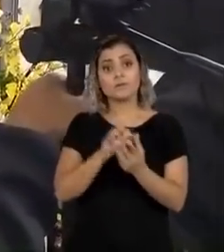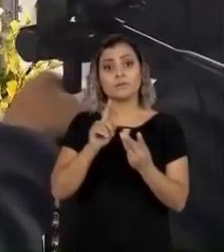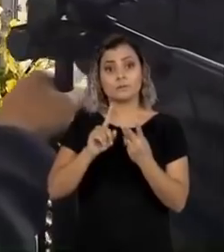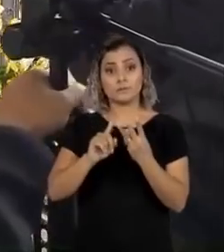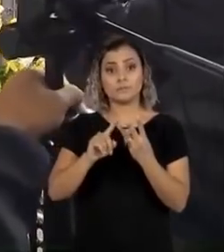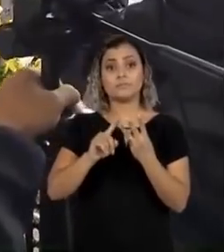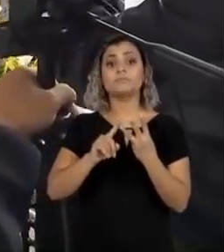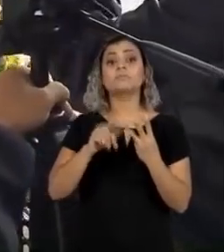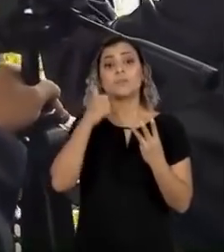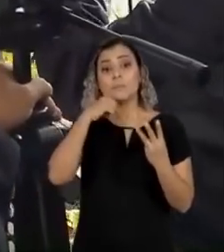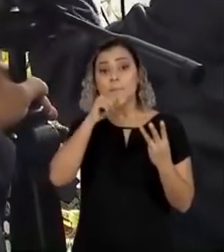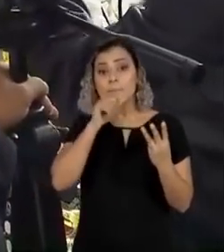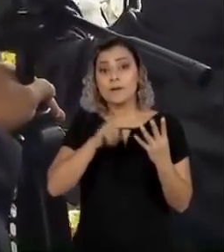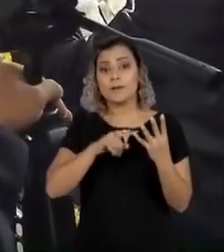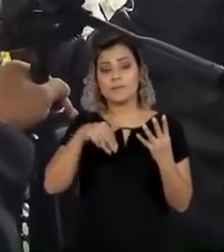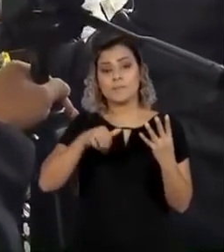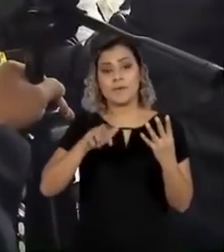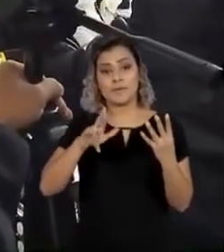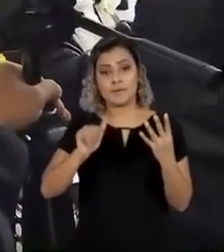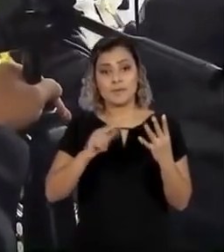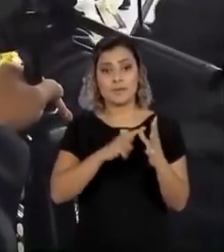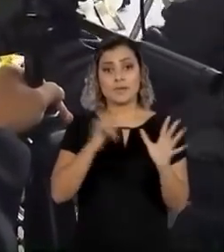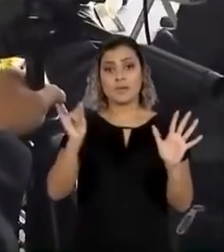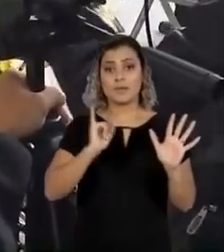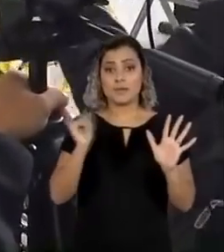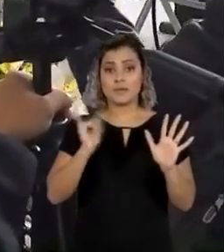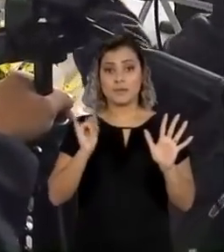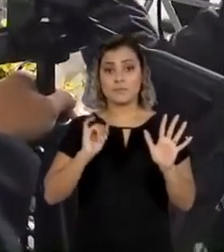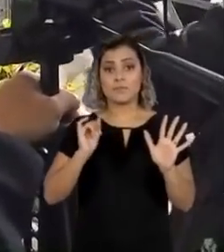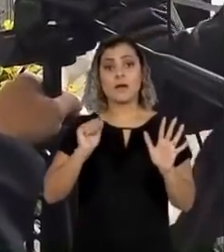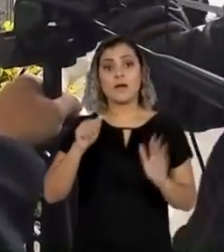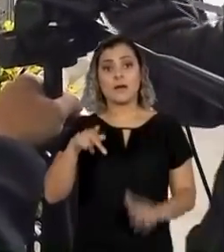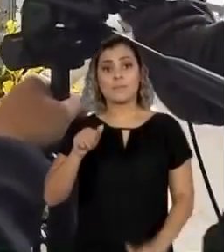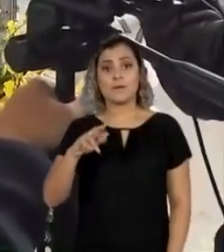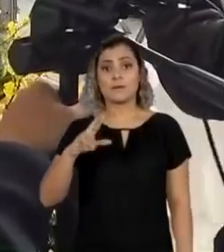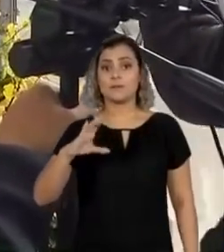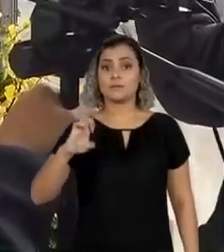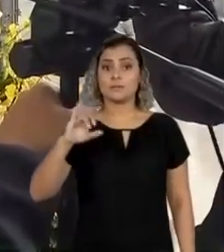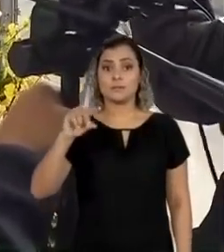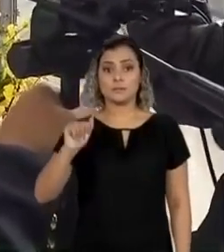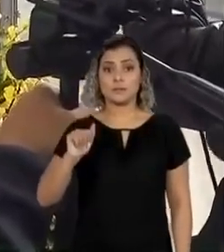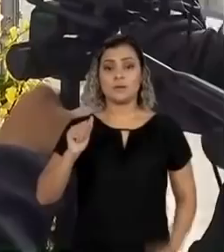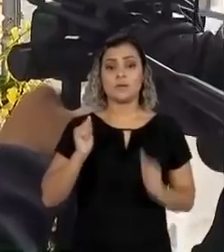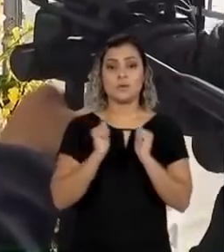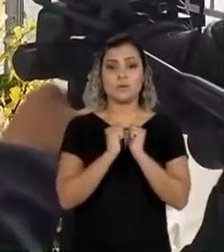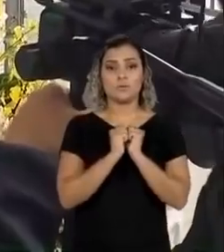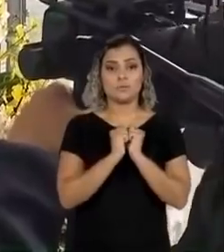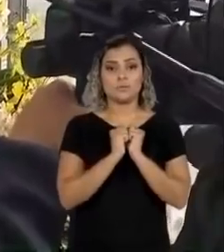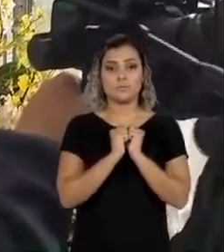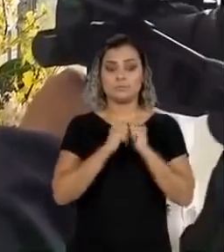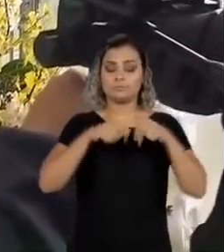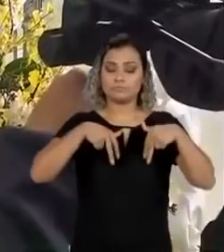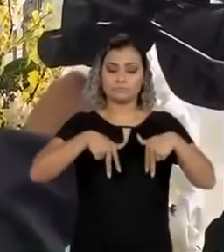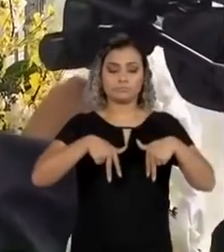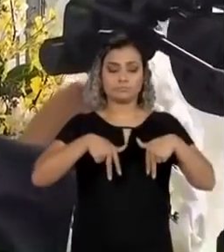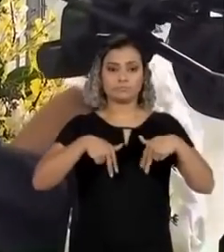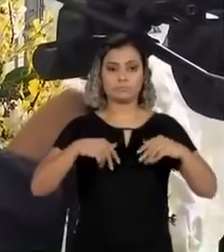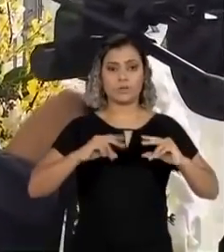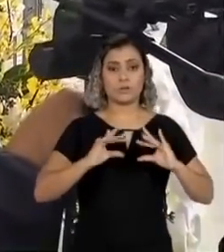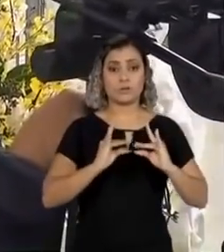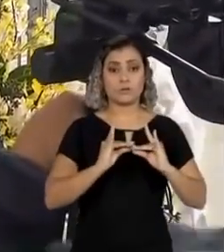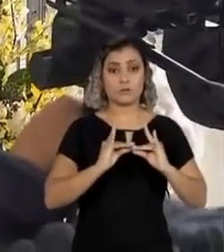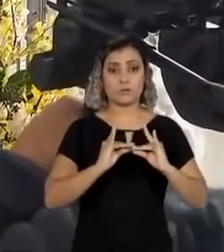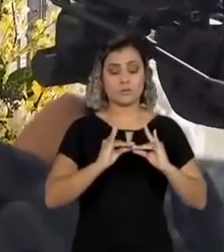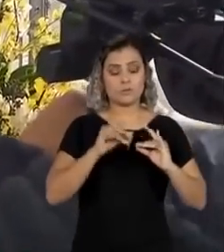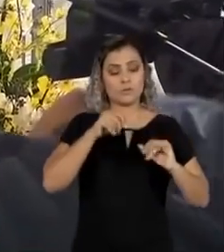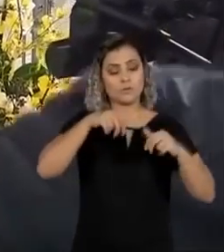a mãe Dona Maria do Céu e a irmã Aparecida Liberato ficaram ao lado do corpo de Gugu desde os primeiros minutos do